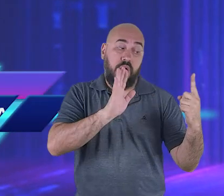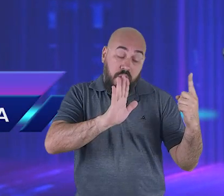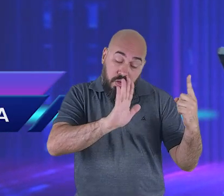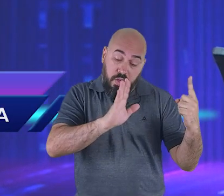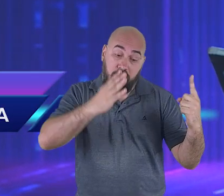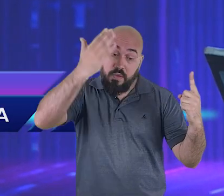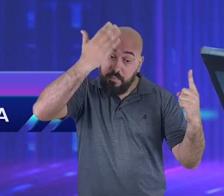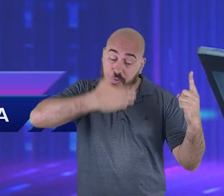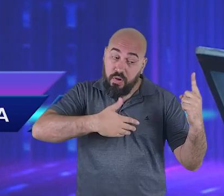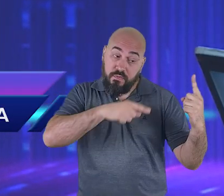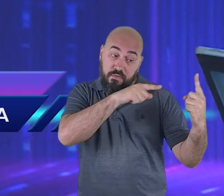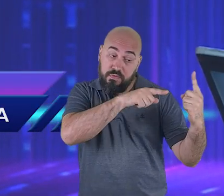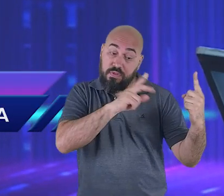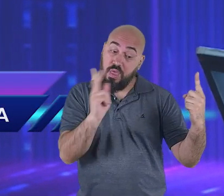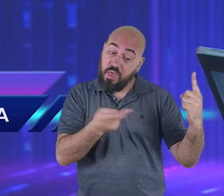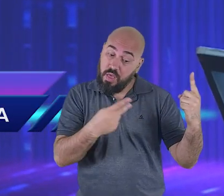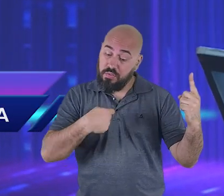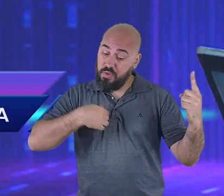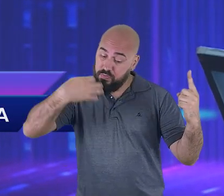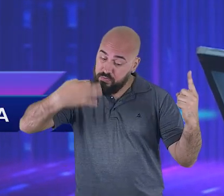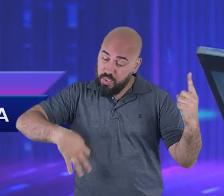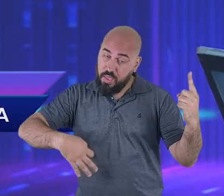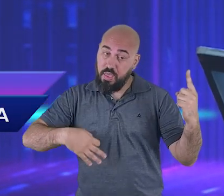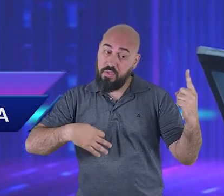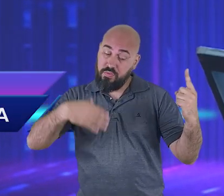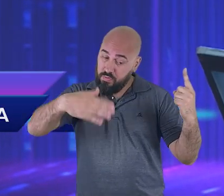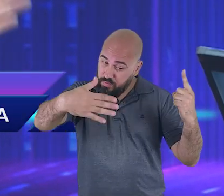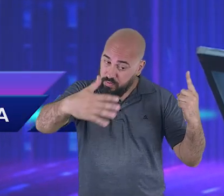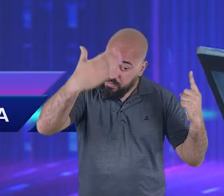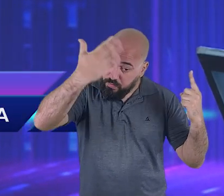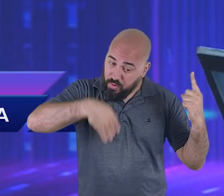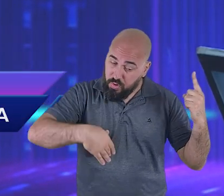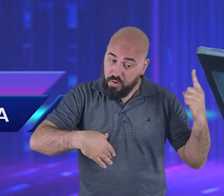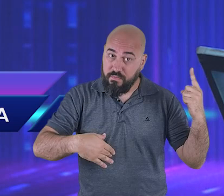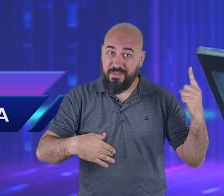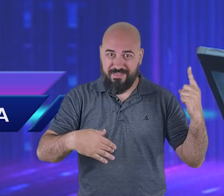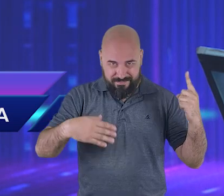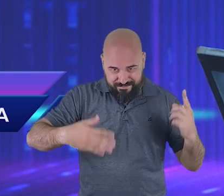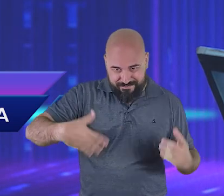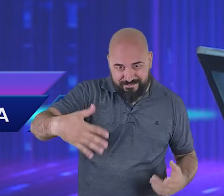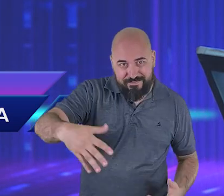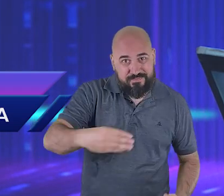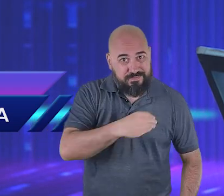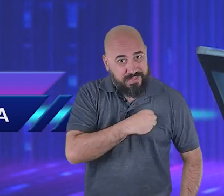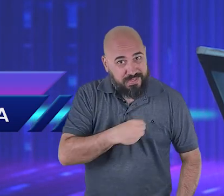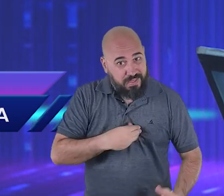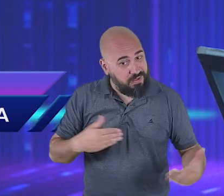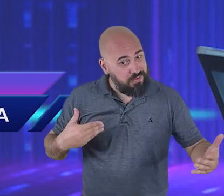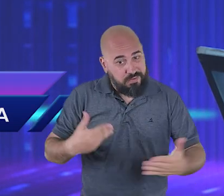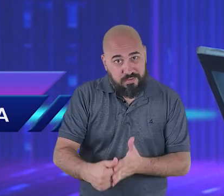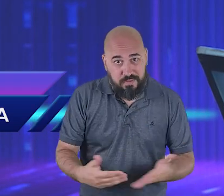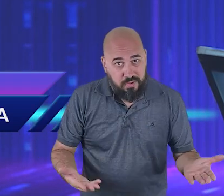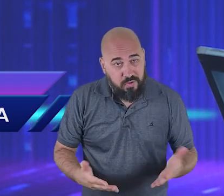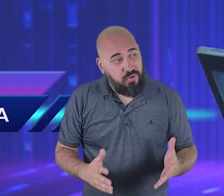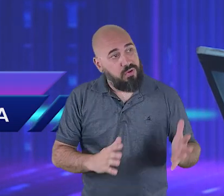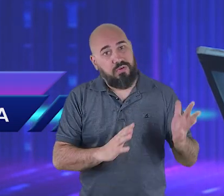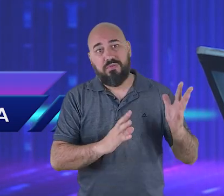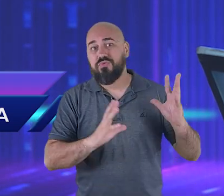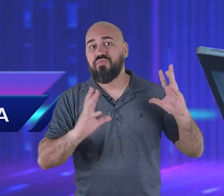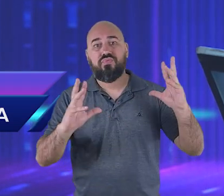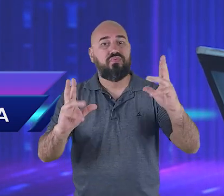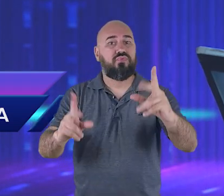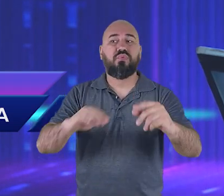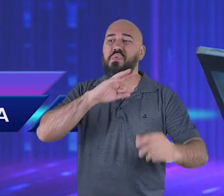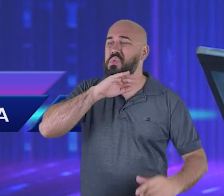diabo. A história do sofrimento de Jó, nos capítulos 1 e 2 do livro que leva o seu nome, deixa isso